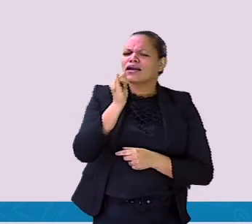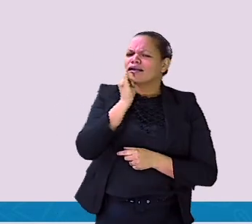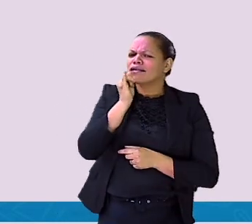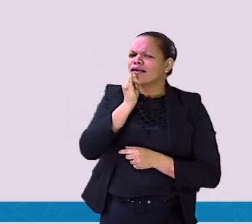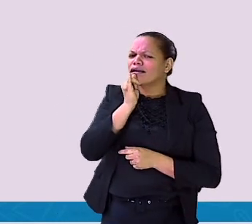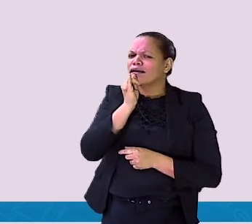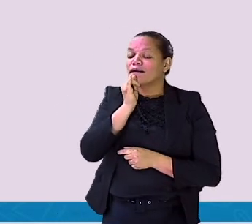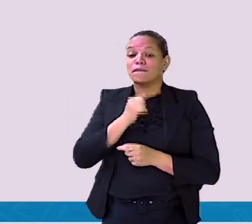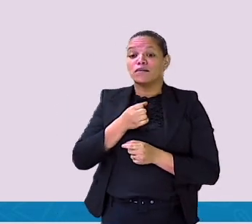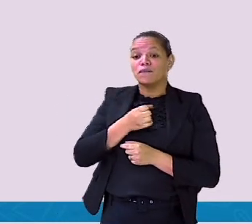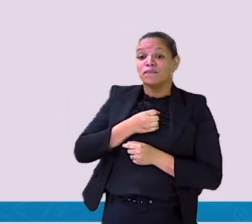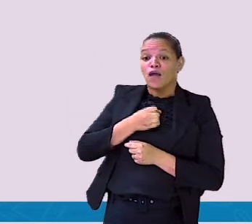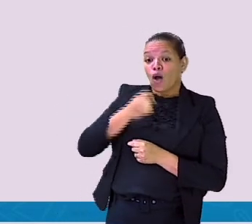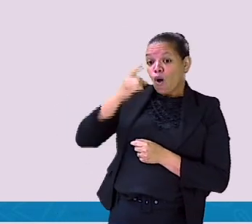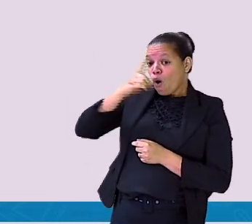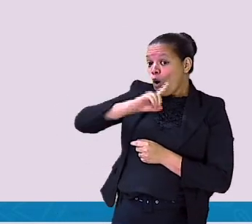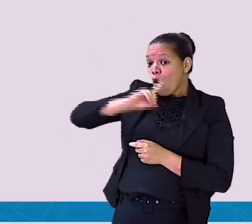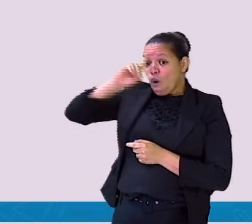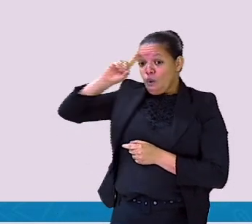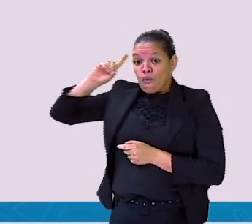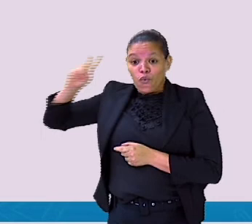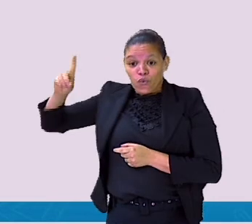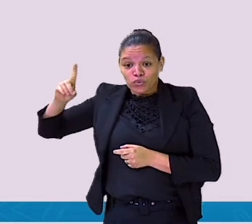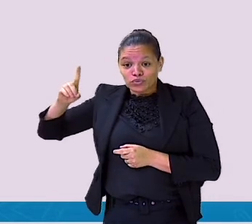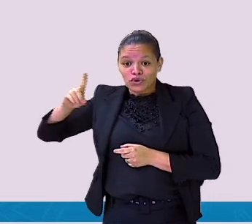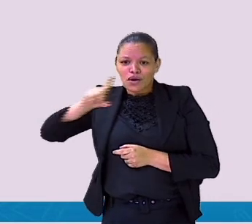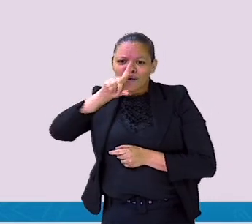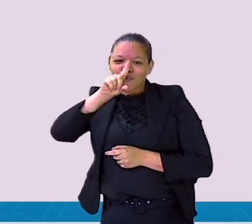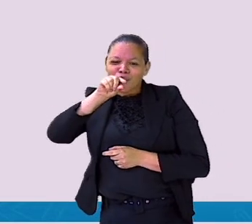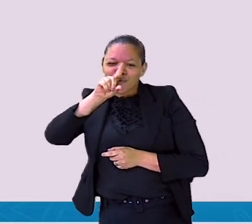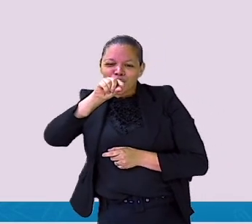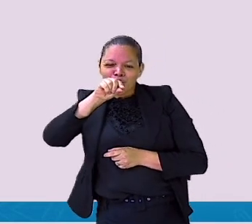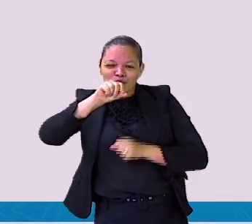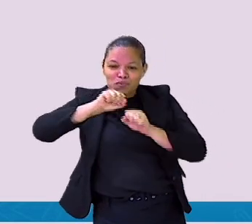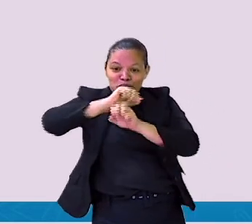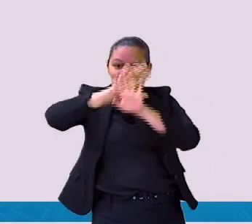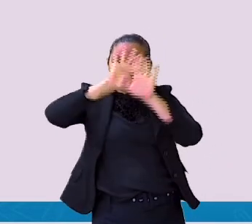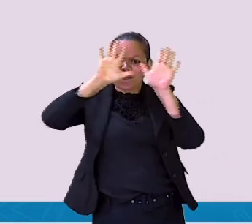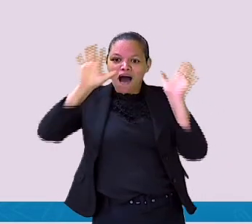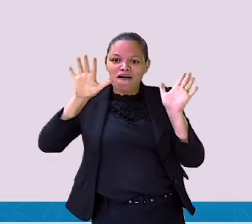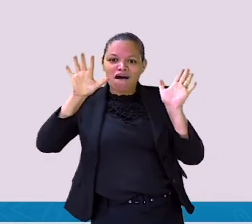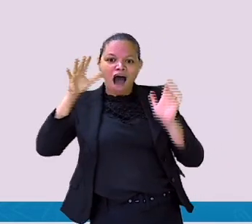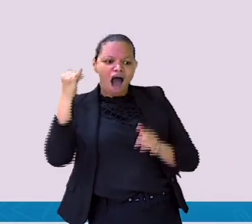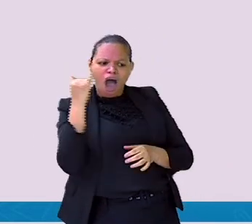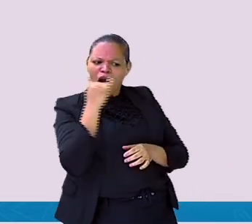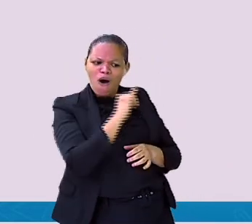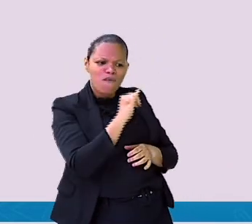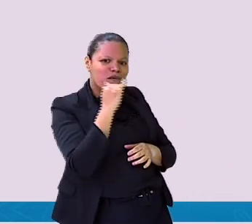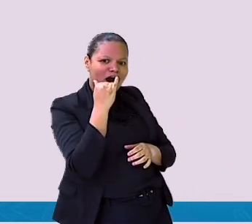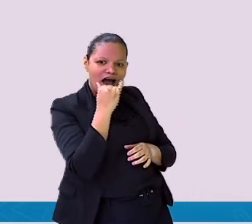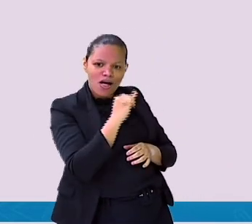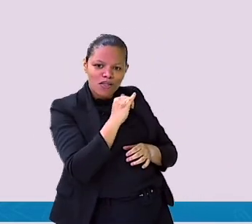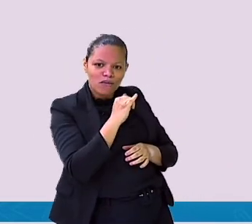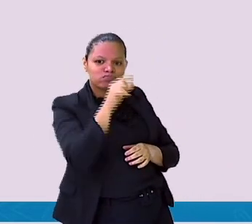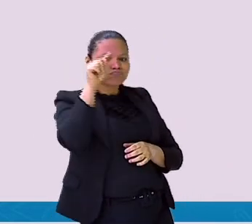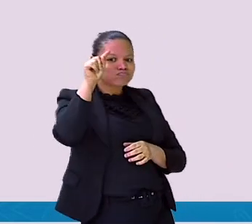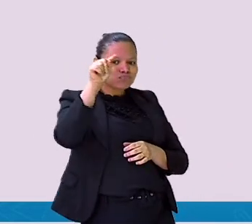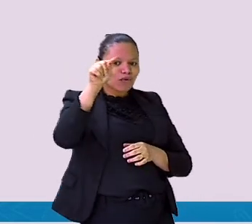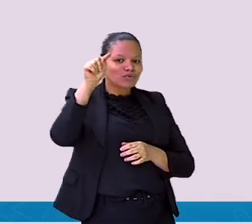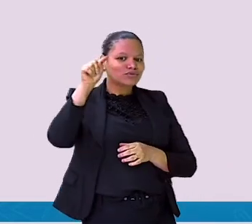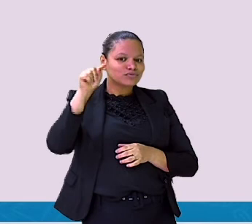falou. 2 pontos. Está indicando que a próxima frase é a fala